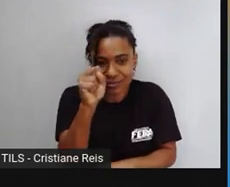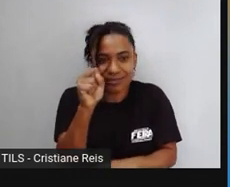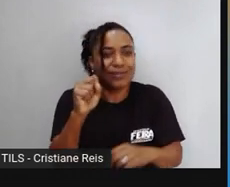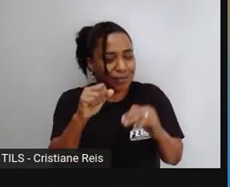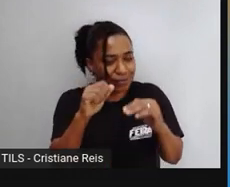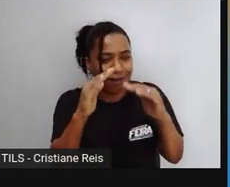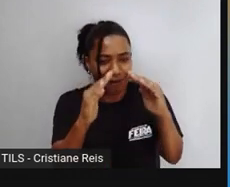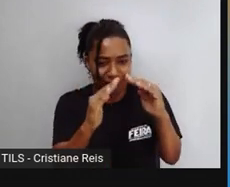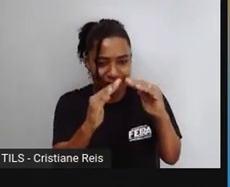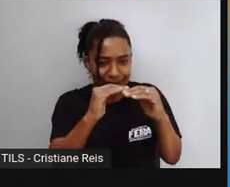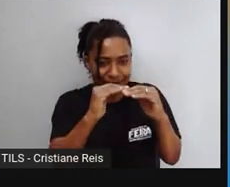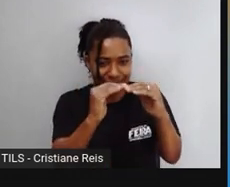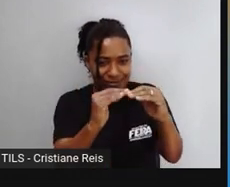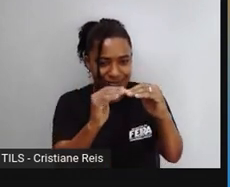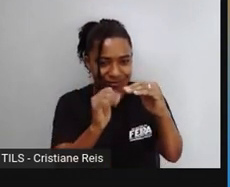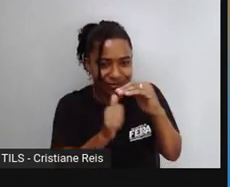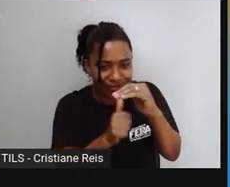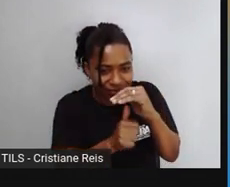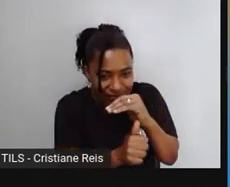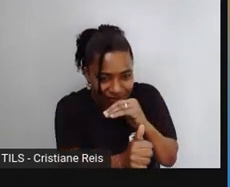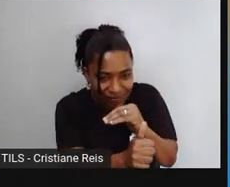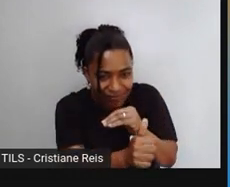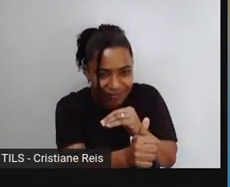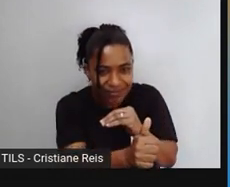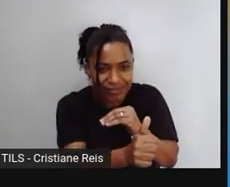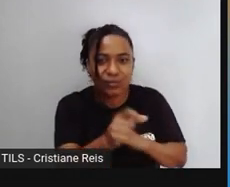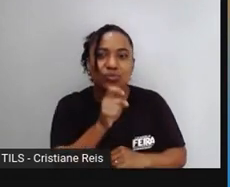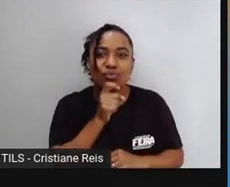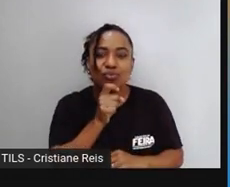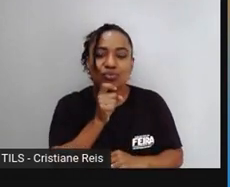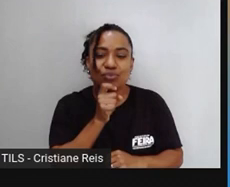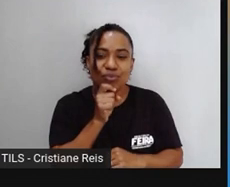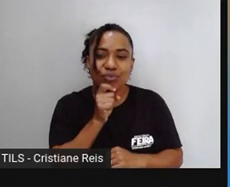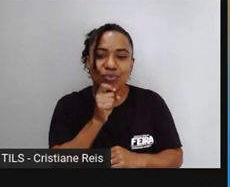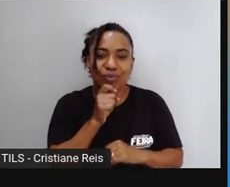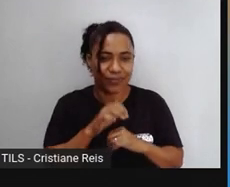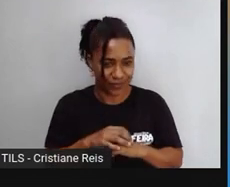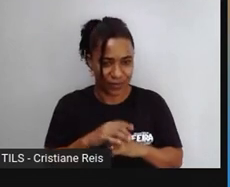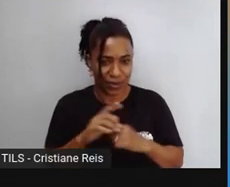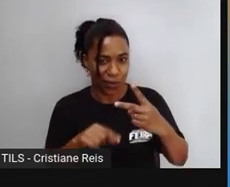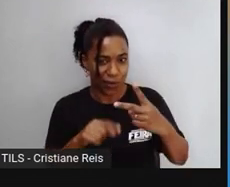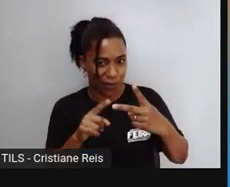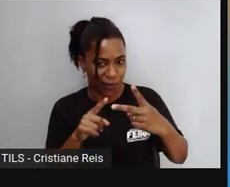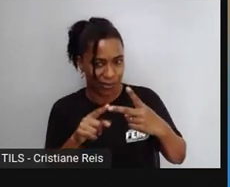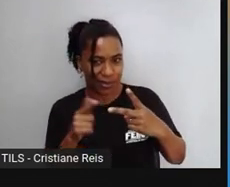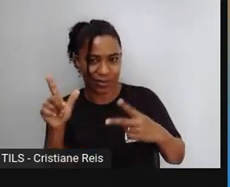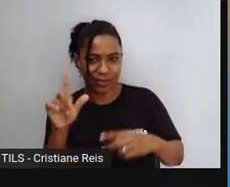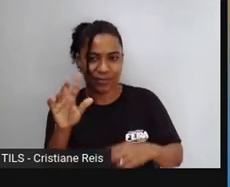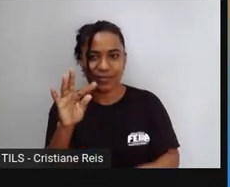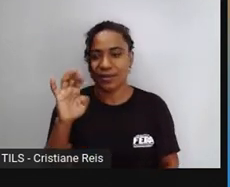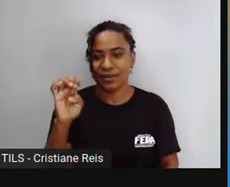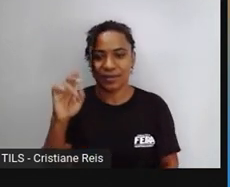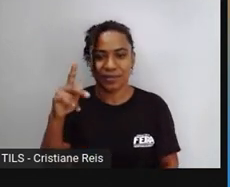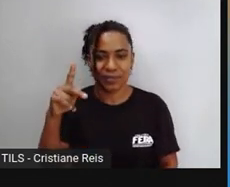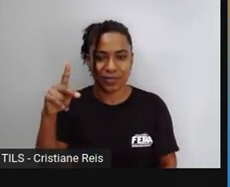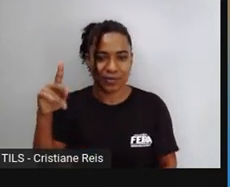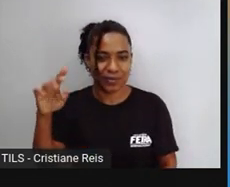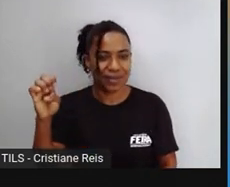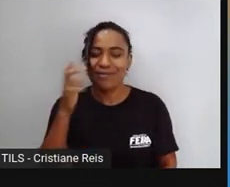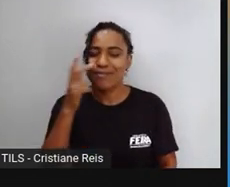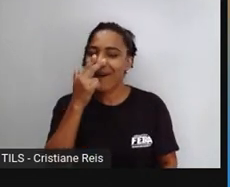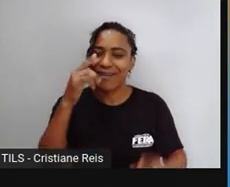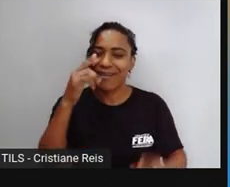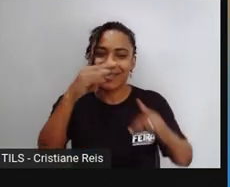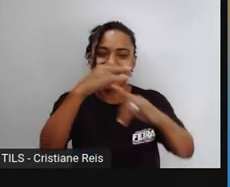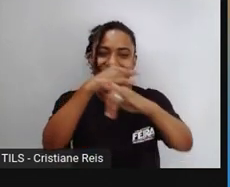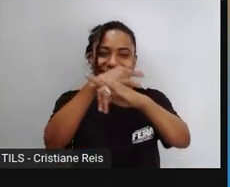essa modalidade, né? Tipi. É uma espécie de tenda. Houses for nomadic groups. Então,